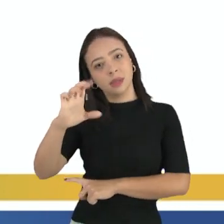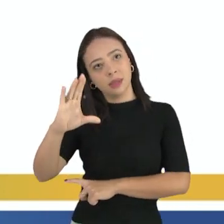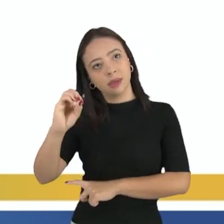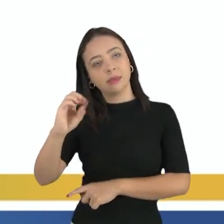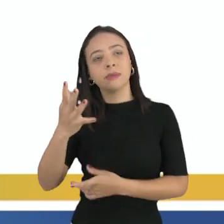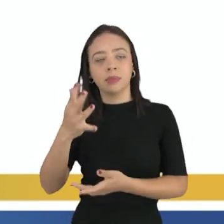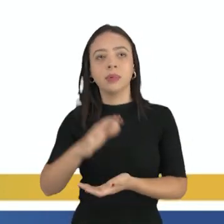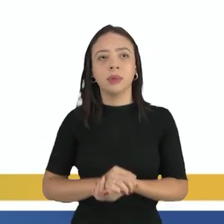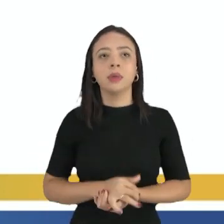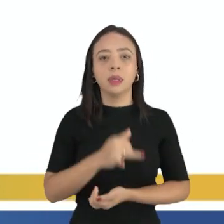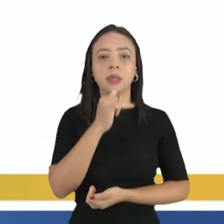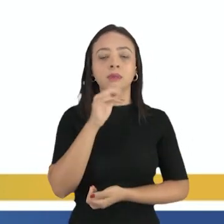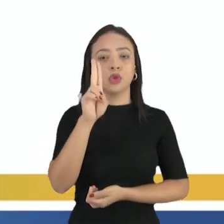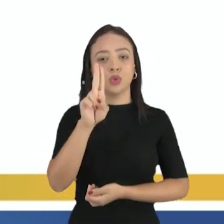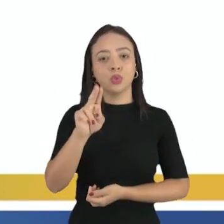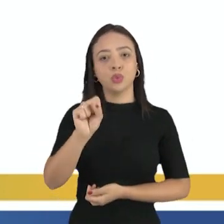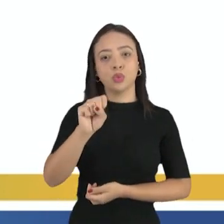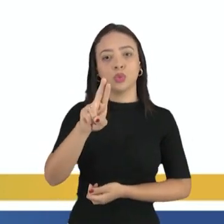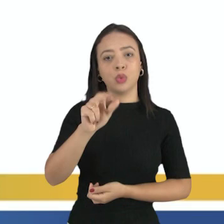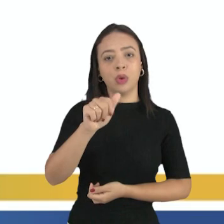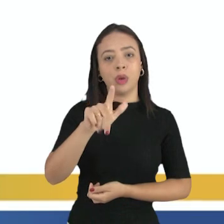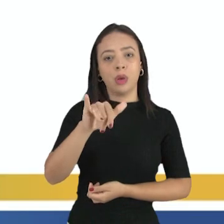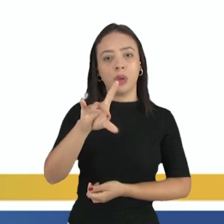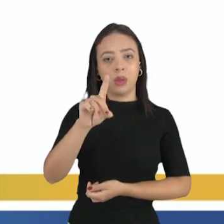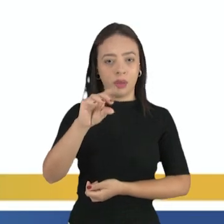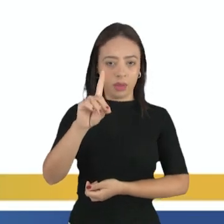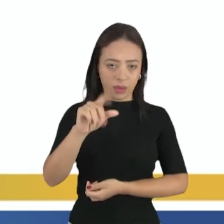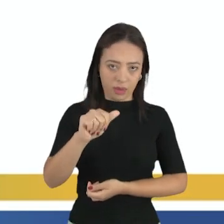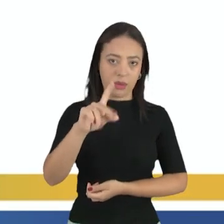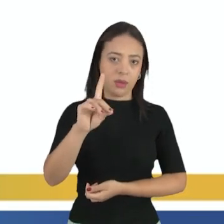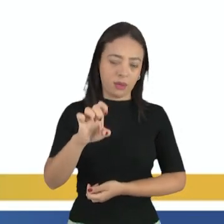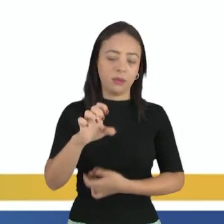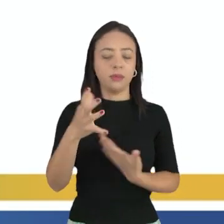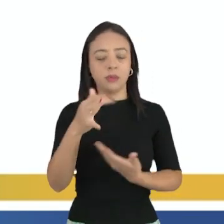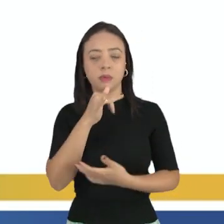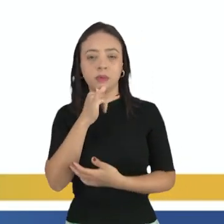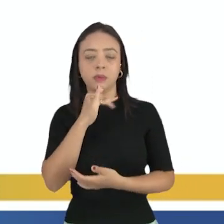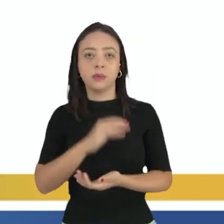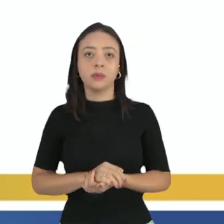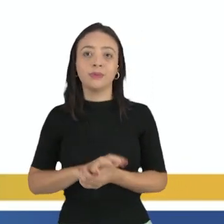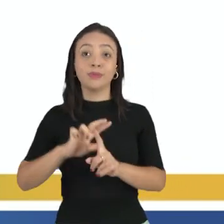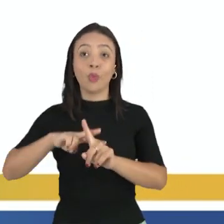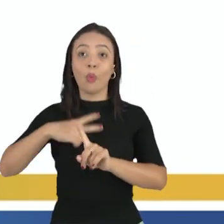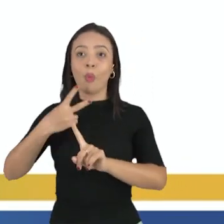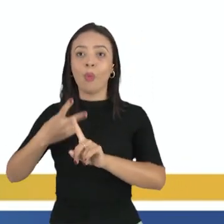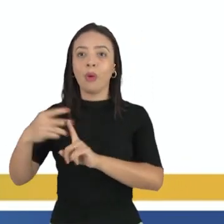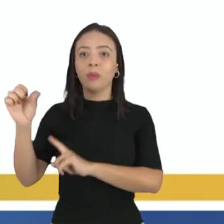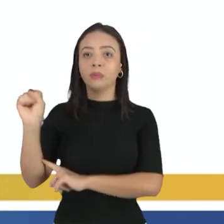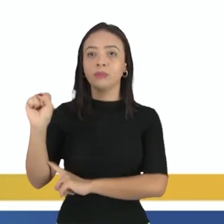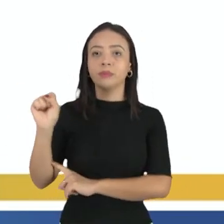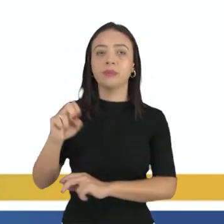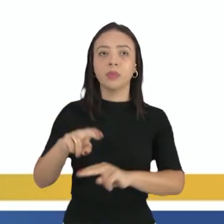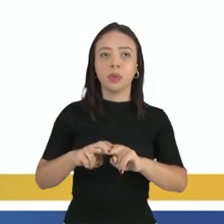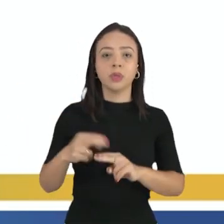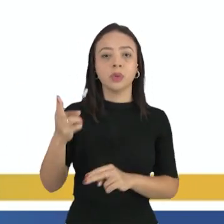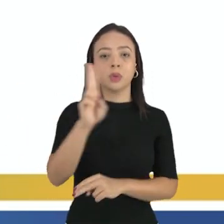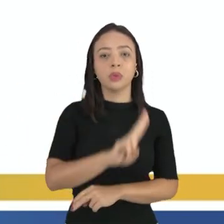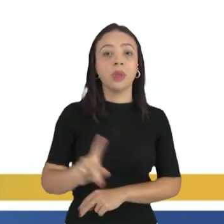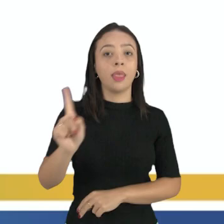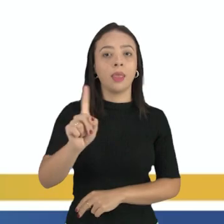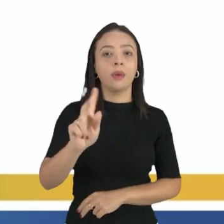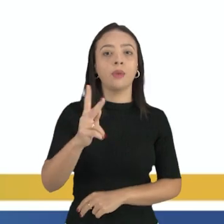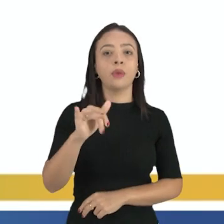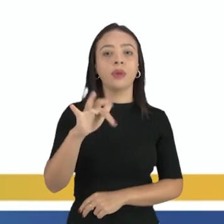de usualidade. Então, nesse caso, duplicou o S. Então, não utiliza hífen,